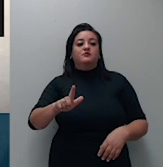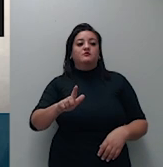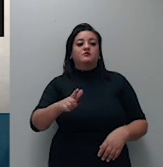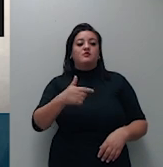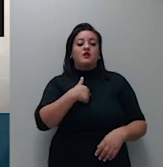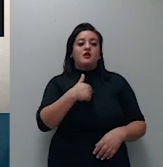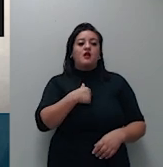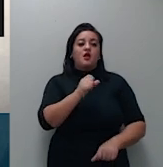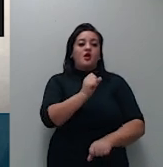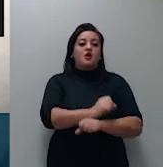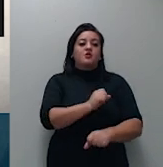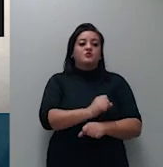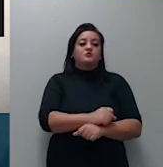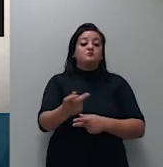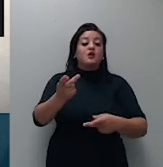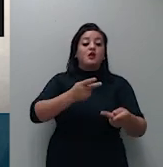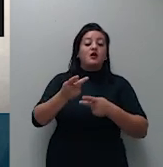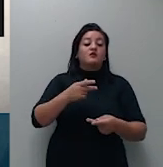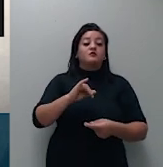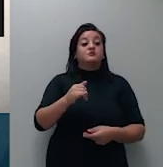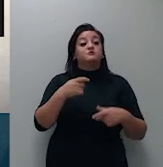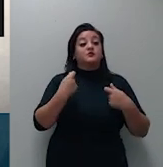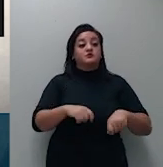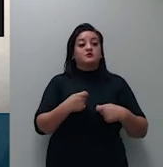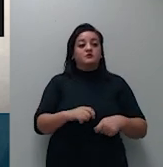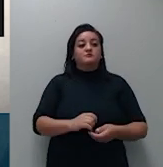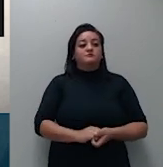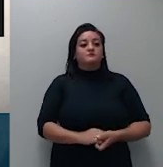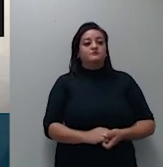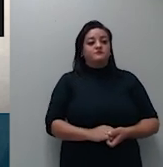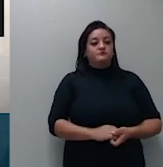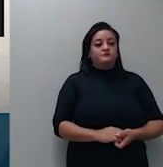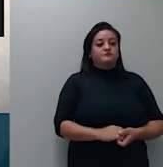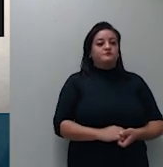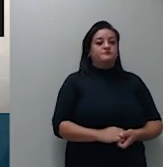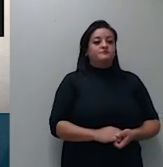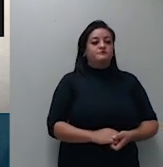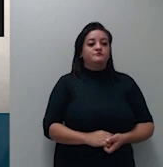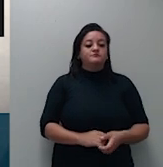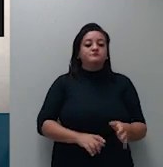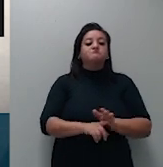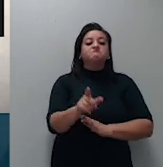eu aguardar a manifestação dele se for o caso